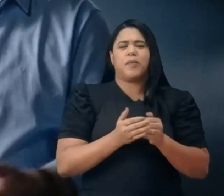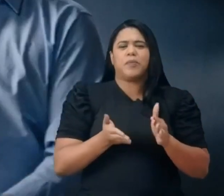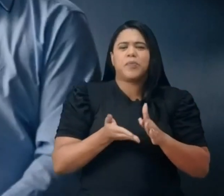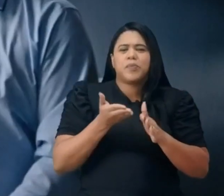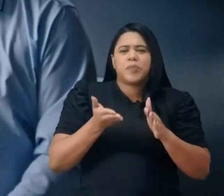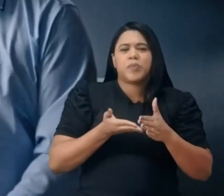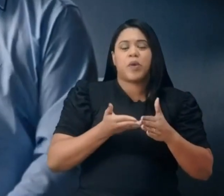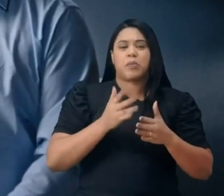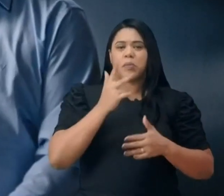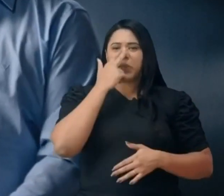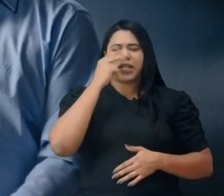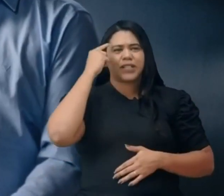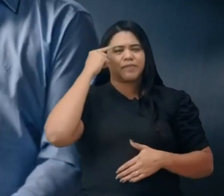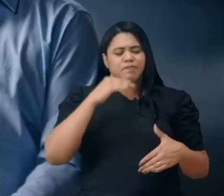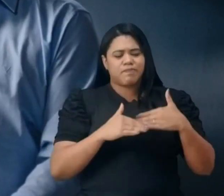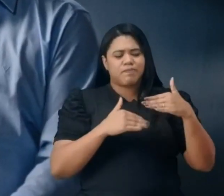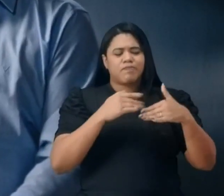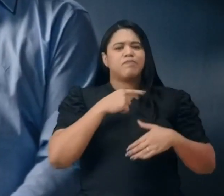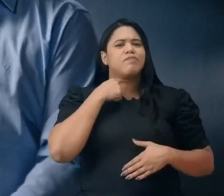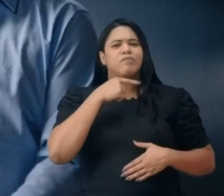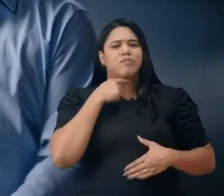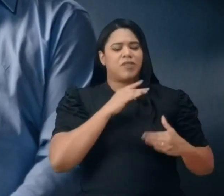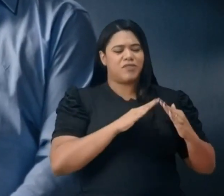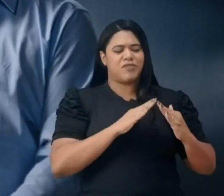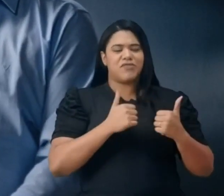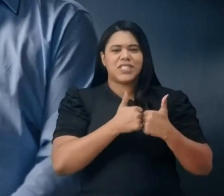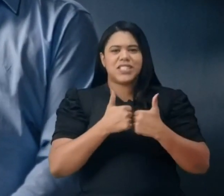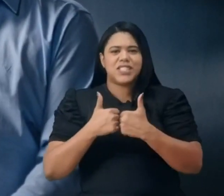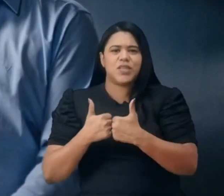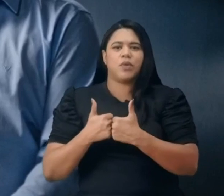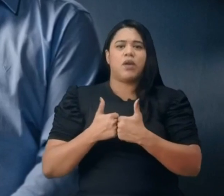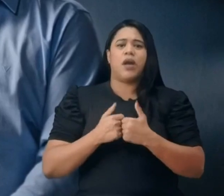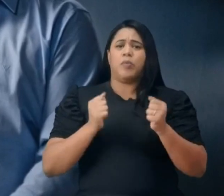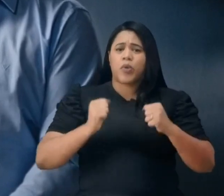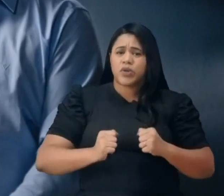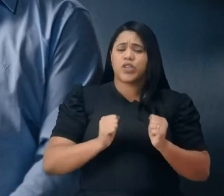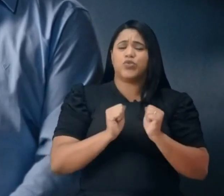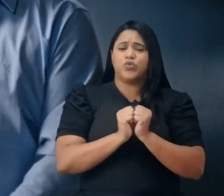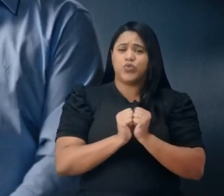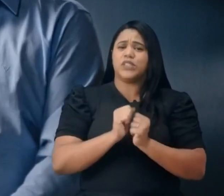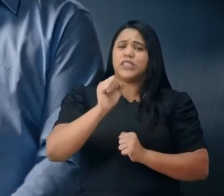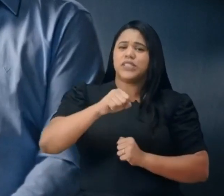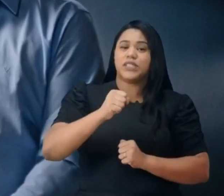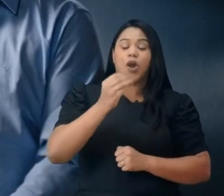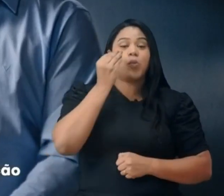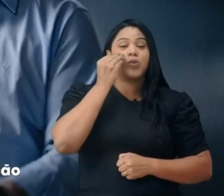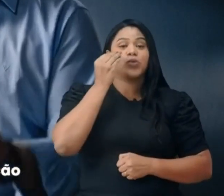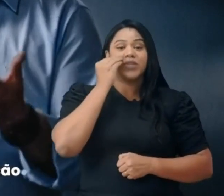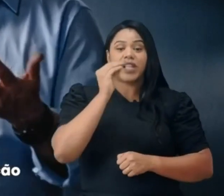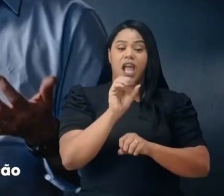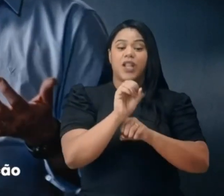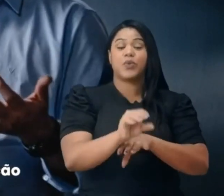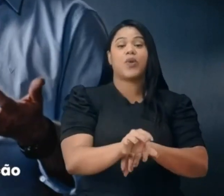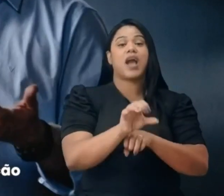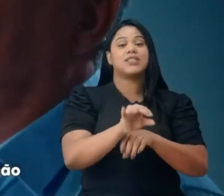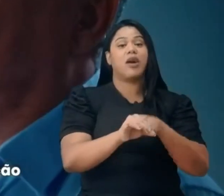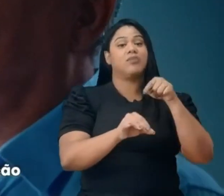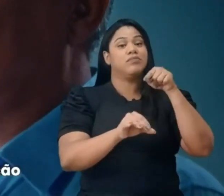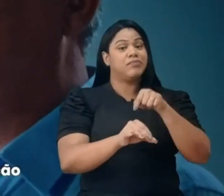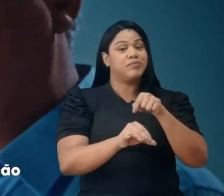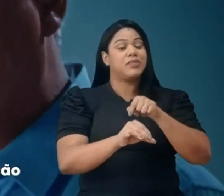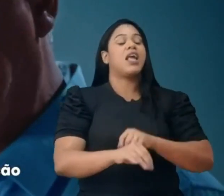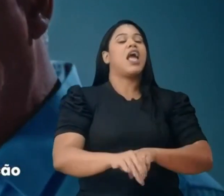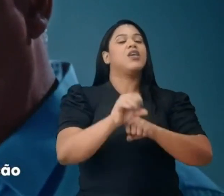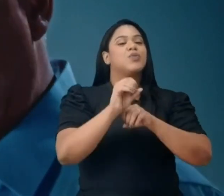espaço onde parecia que não ia, que os meninos dali não iam chegar muito longe, que é possível. Com oportunidade,